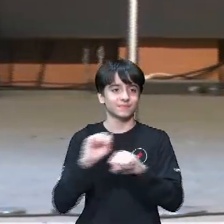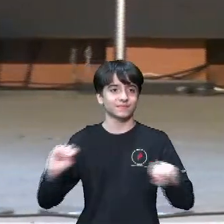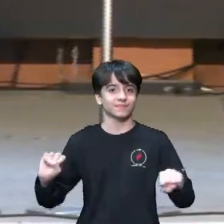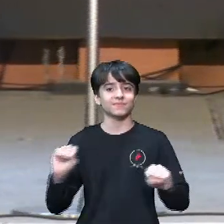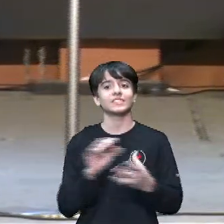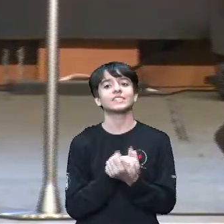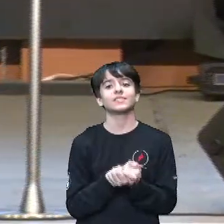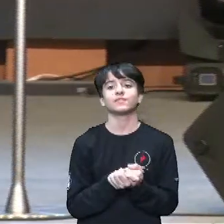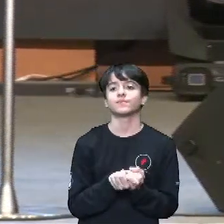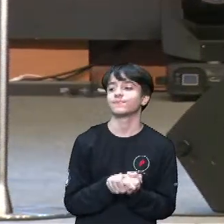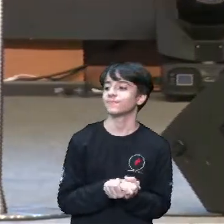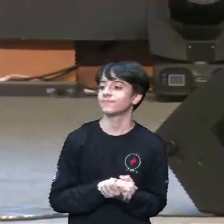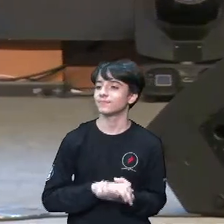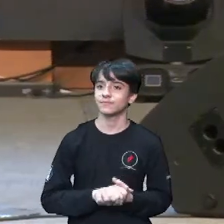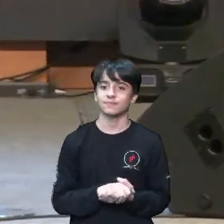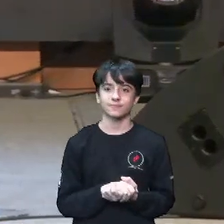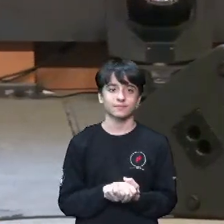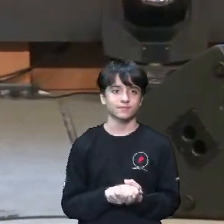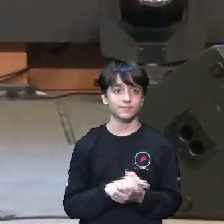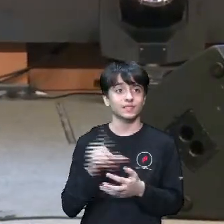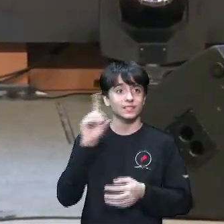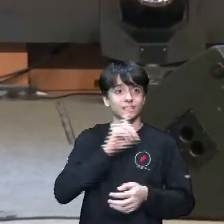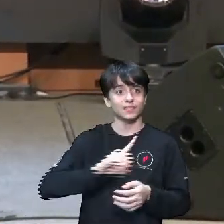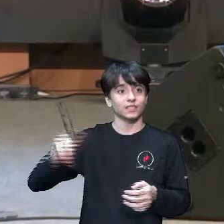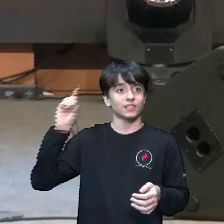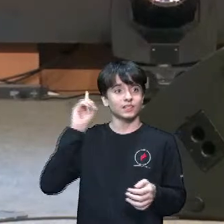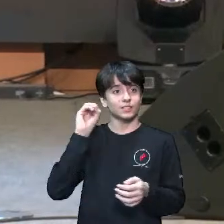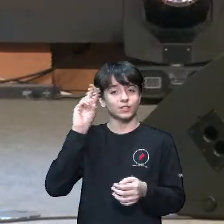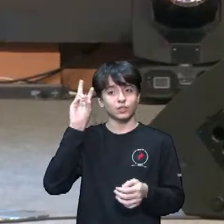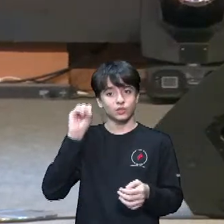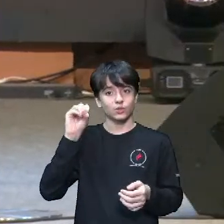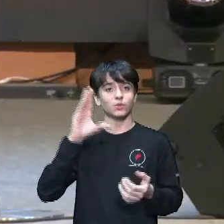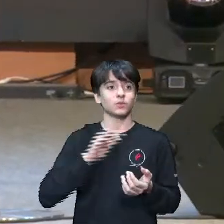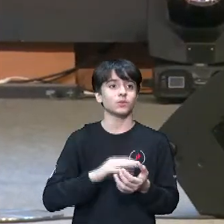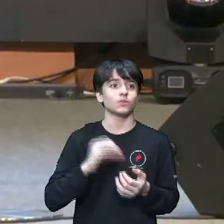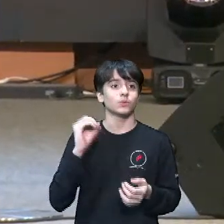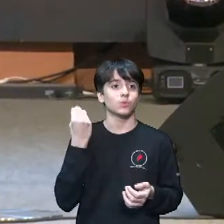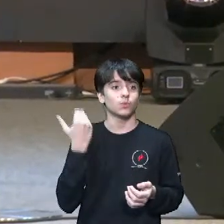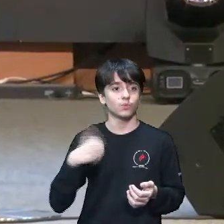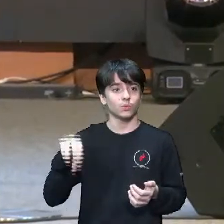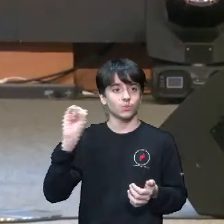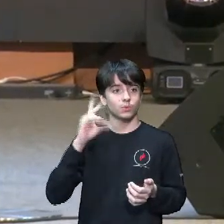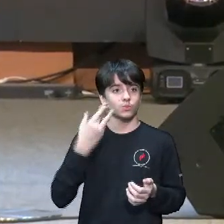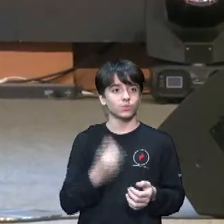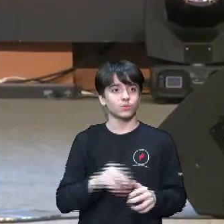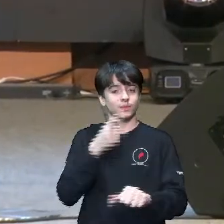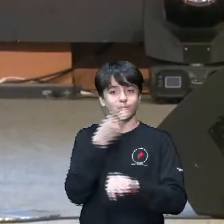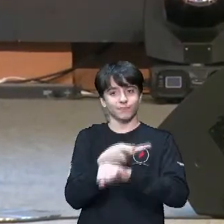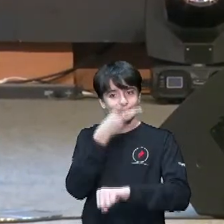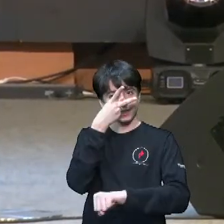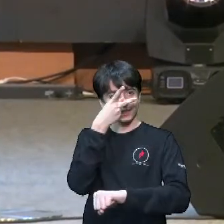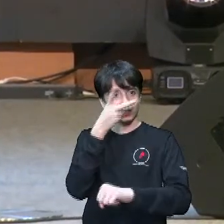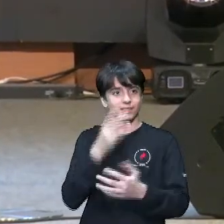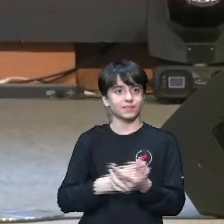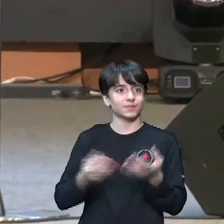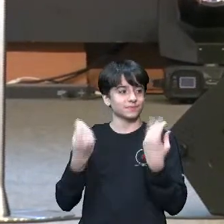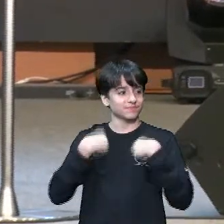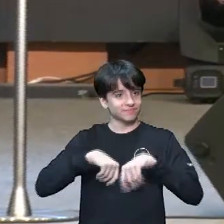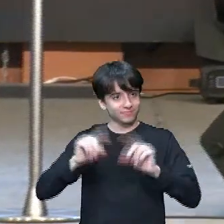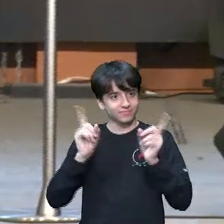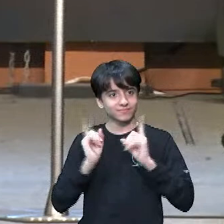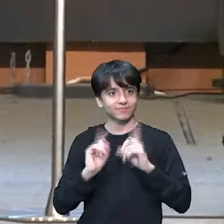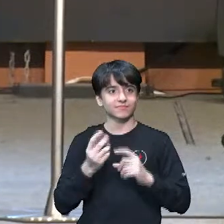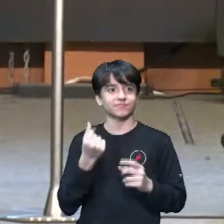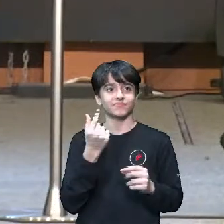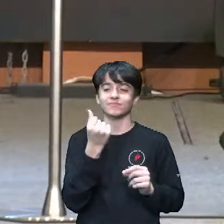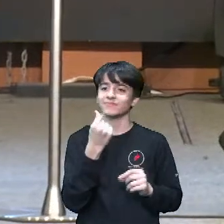Sabe por quê, querido? Porque Deus é dono do ouro e da prata, Deus não precisa de dinheiro, Deus não usa dinheiro no céu não tem moeda, no céu